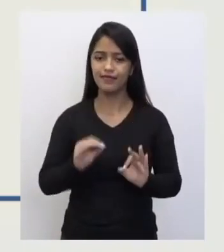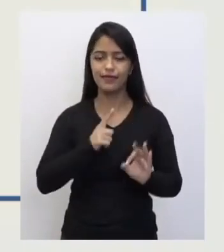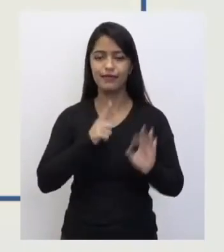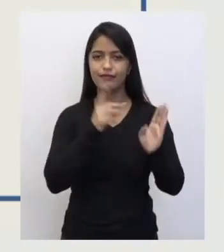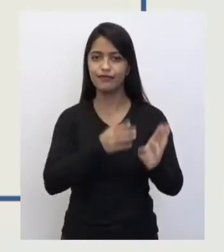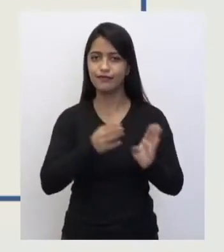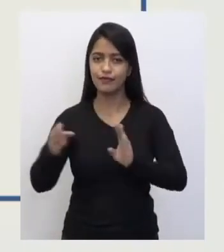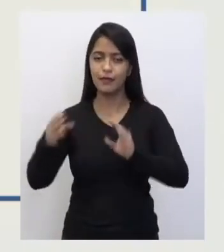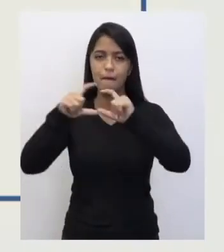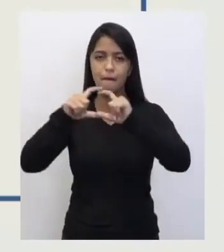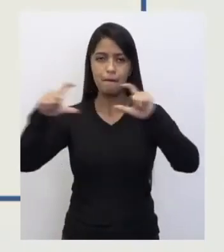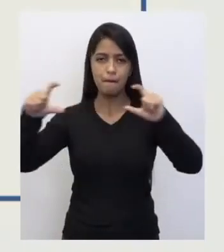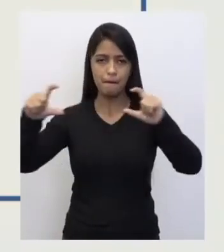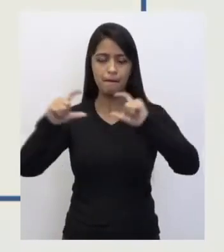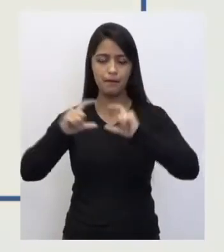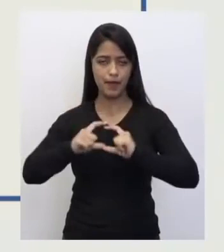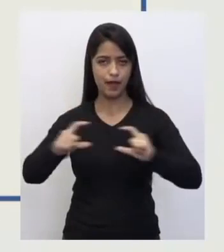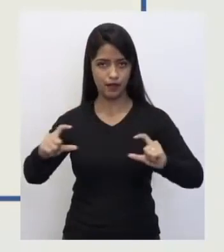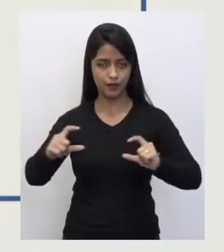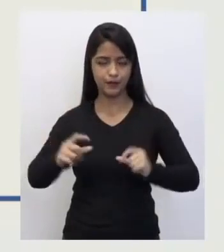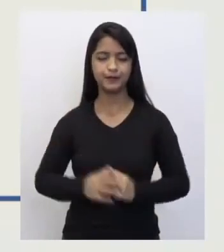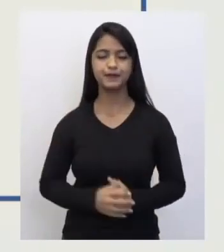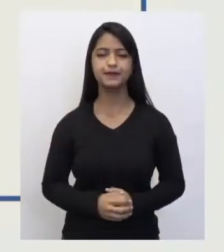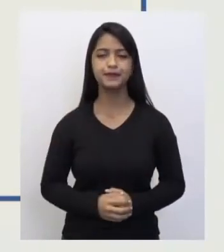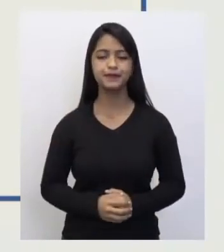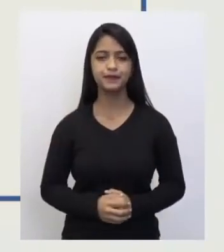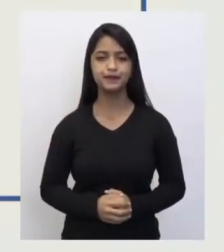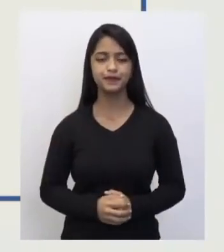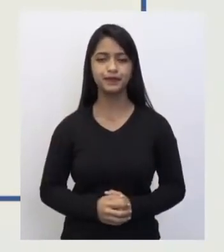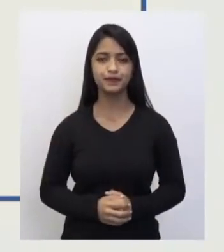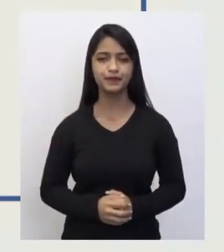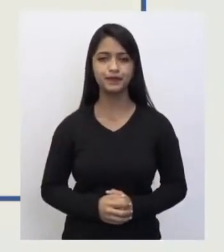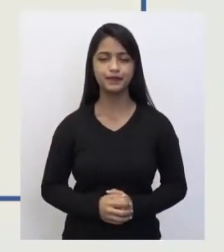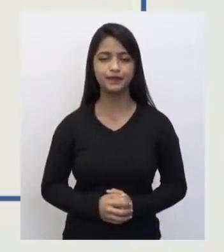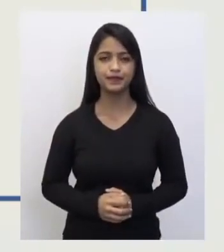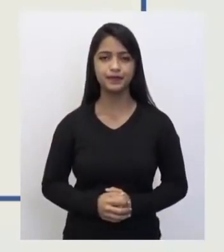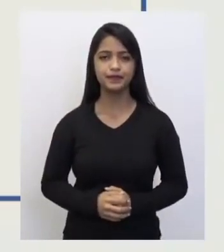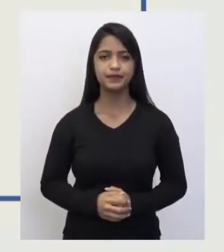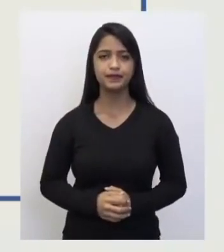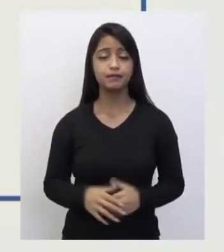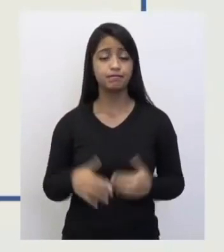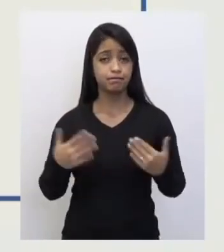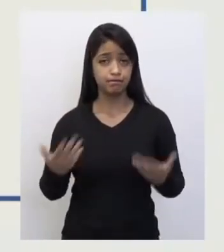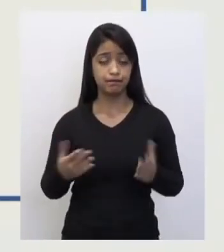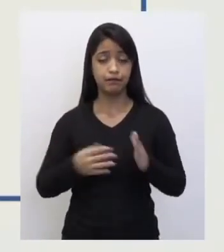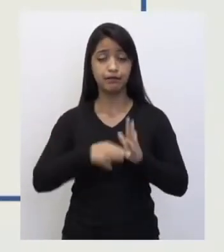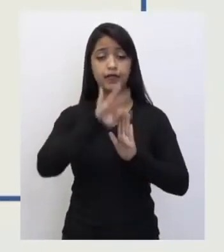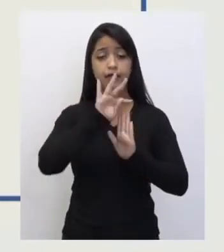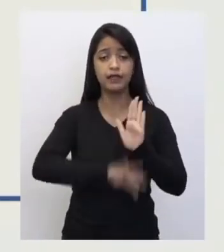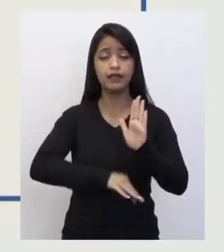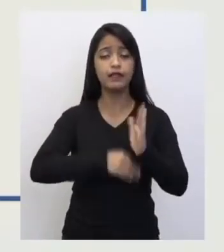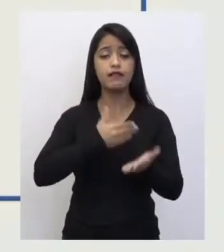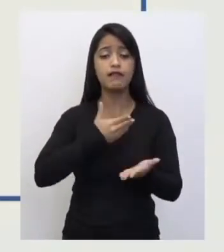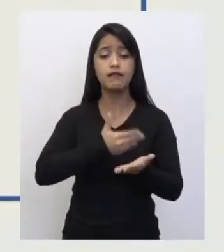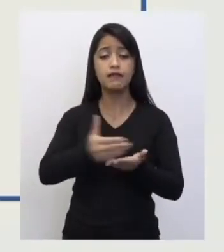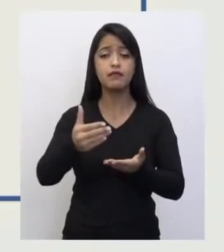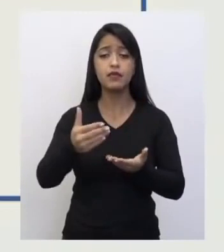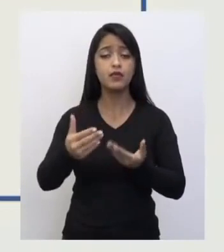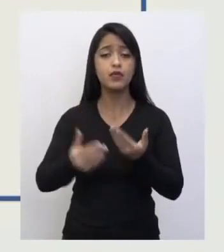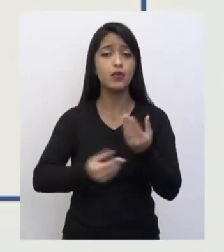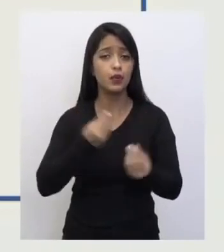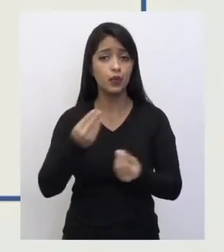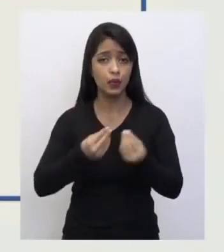em parágrafos, inclusive, né? Bom, então, nós começamos o texto falando sobre a